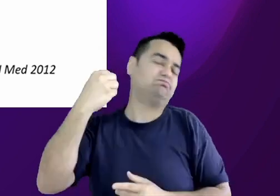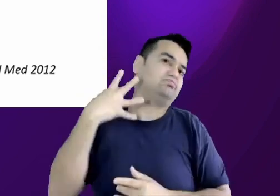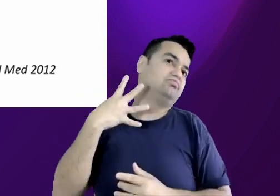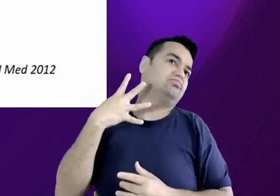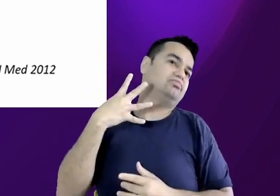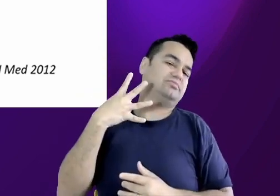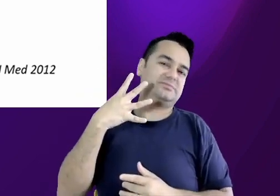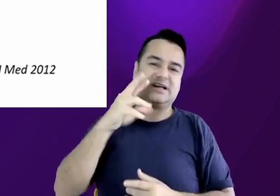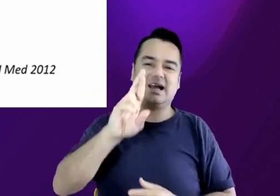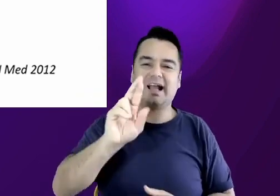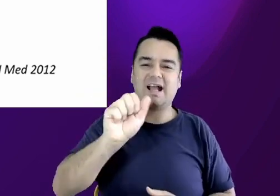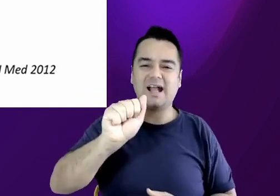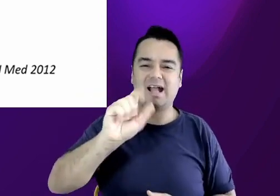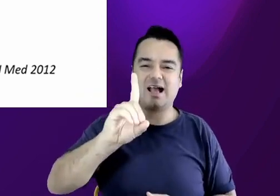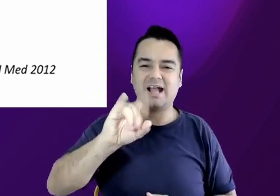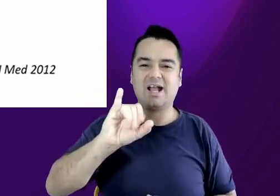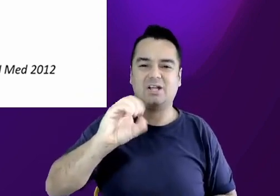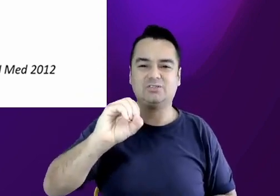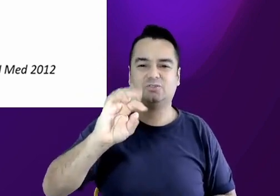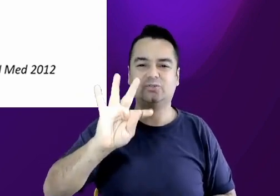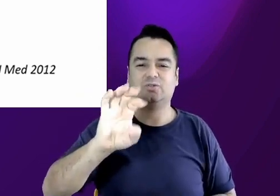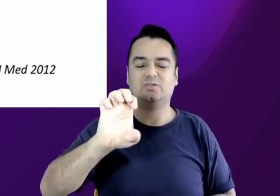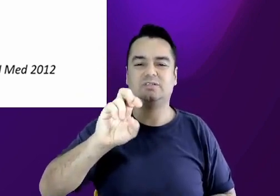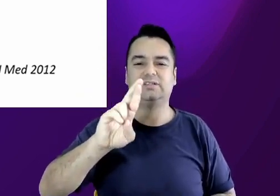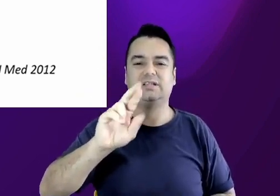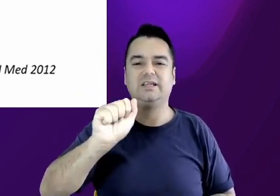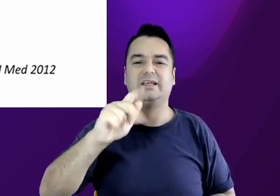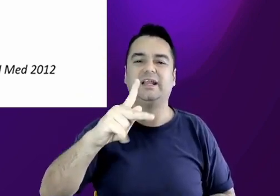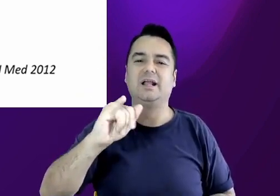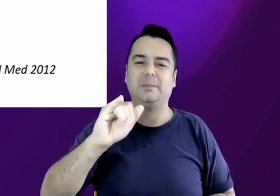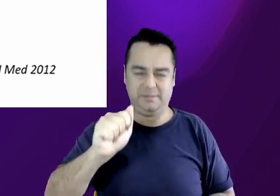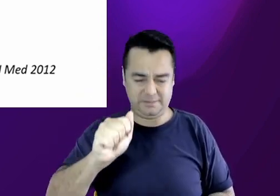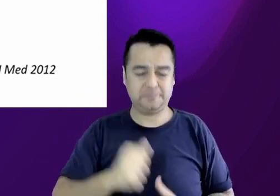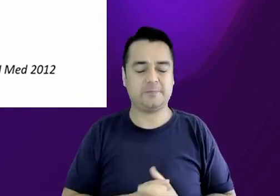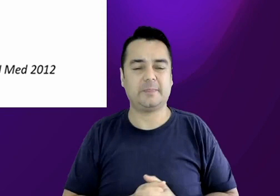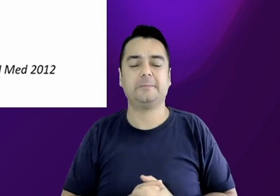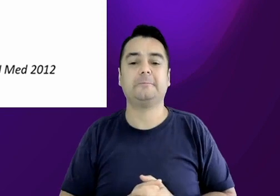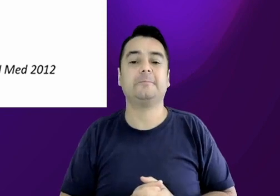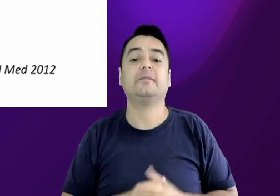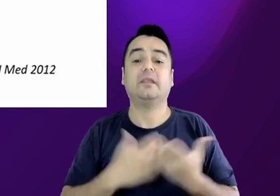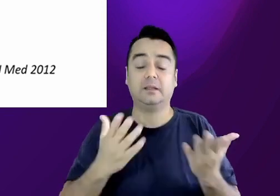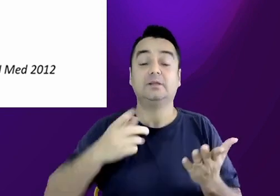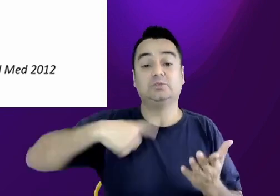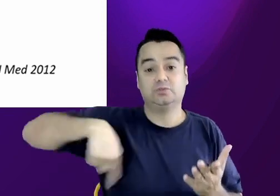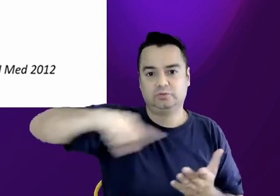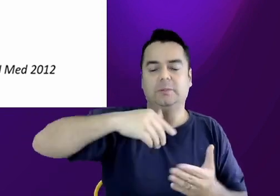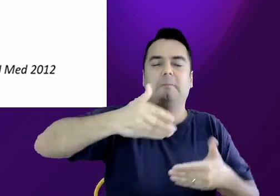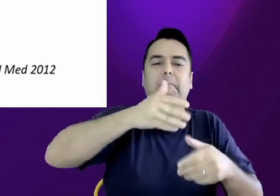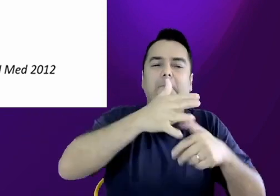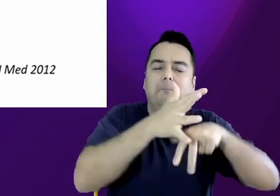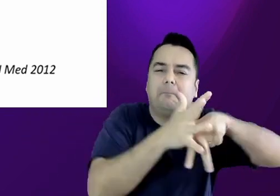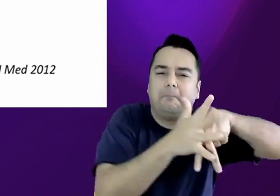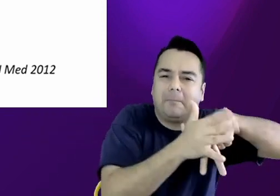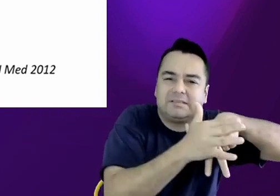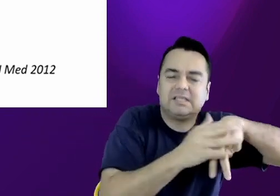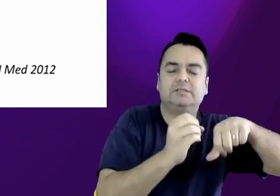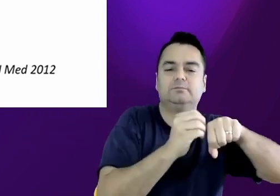nosso principal é o estudo pivotal de tratamento de quimio-radioterapia para pacientes com